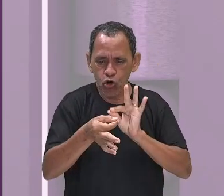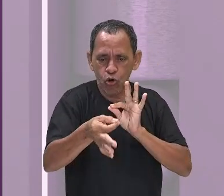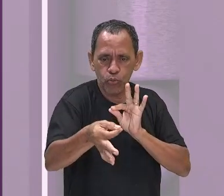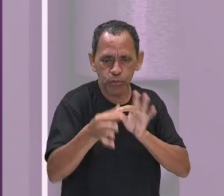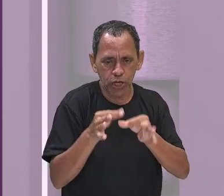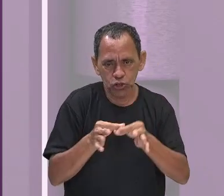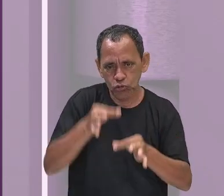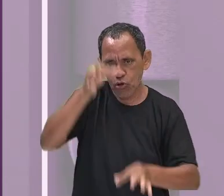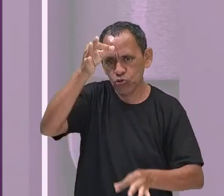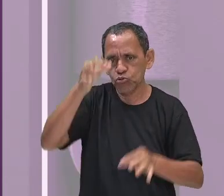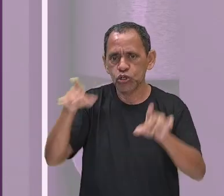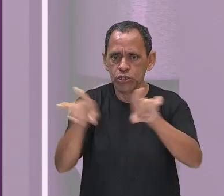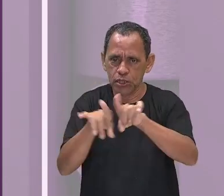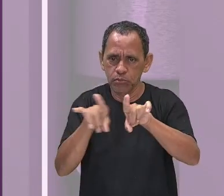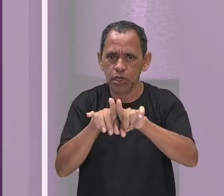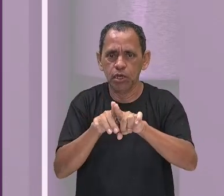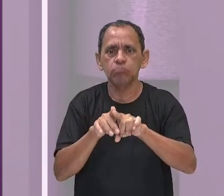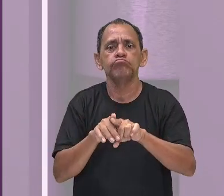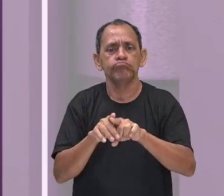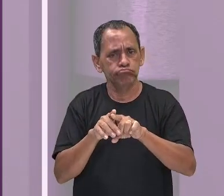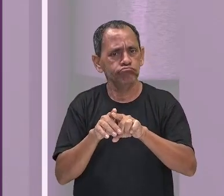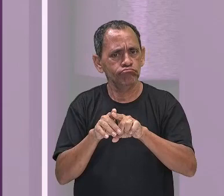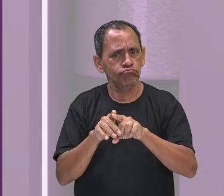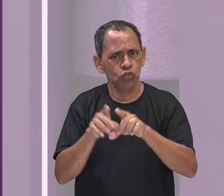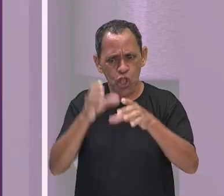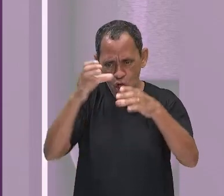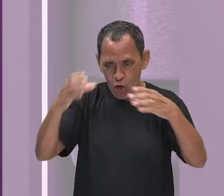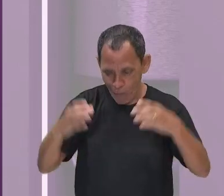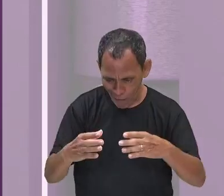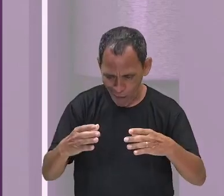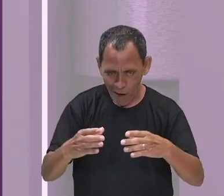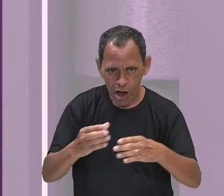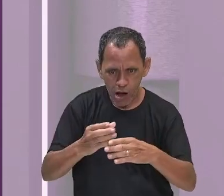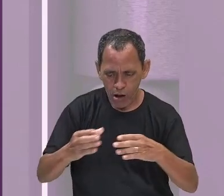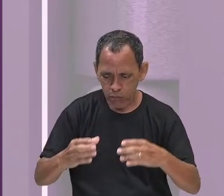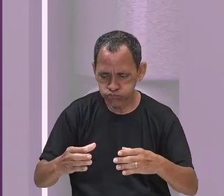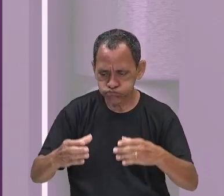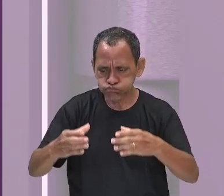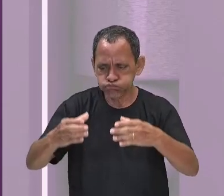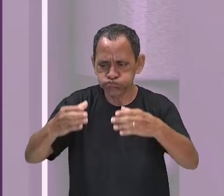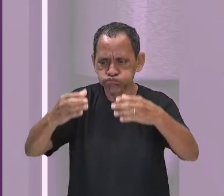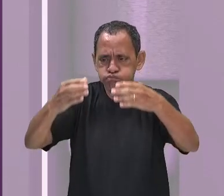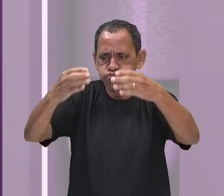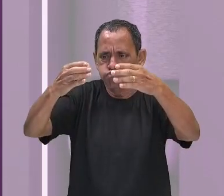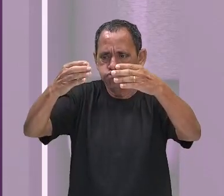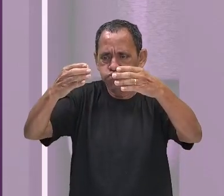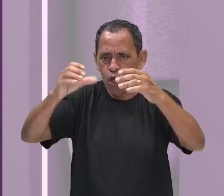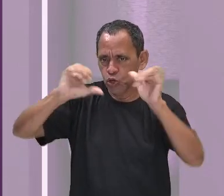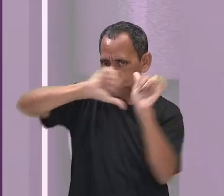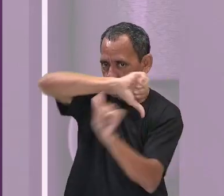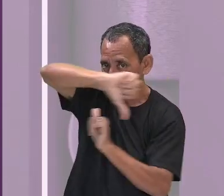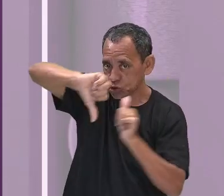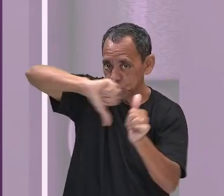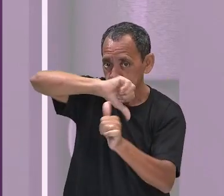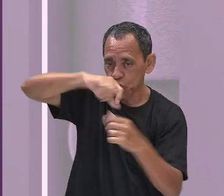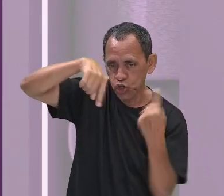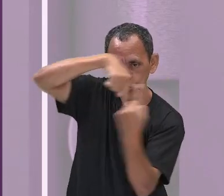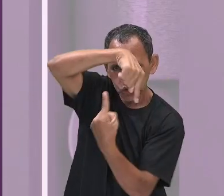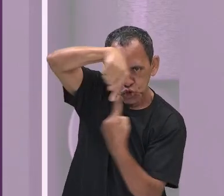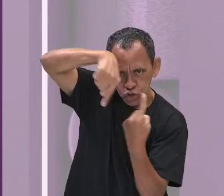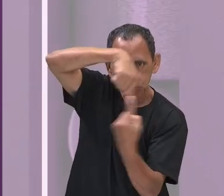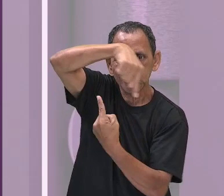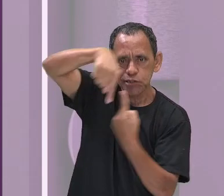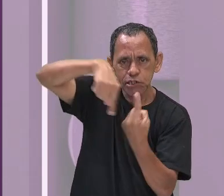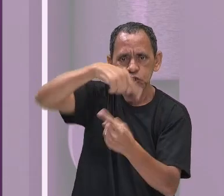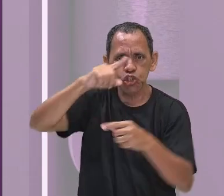cilindro, tá? É um cilindro obtido através de uma revolução, né? Um giro ali de um objeto, né?